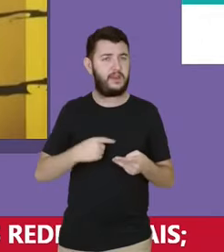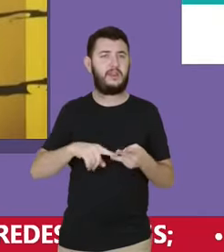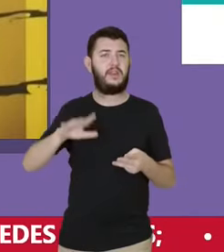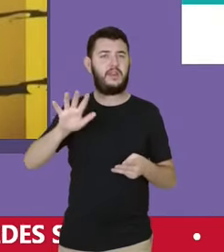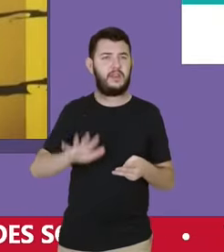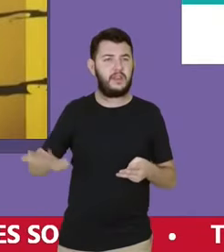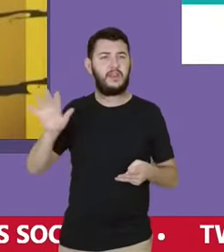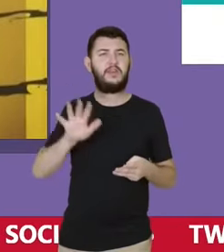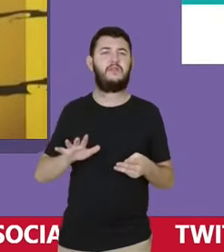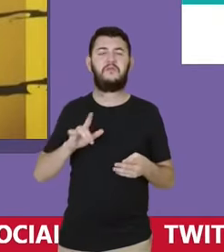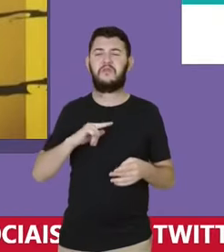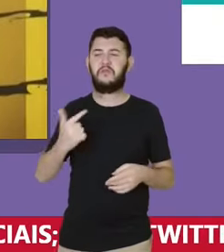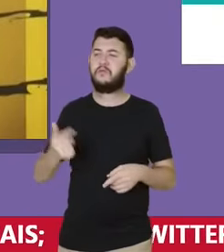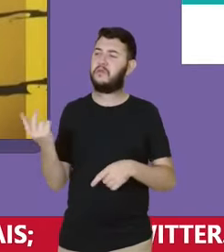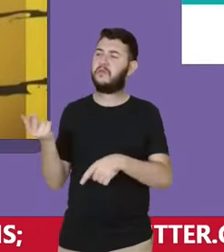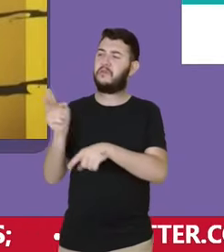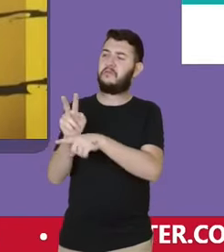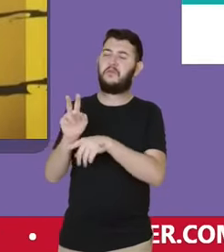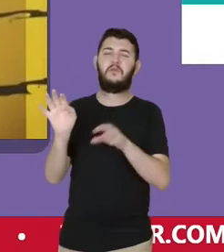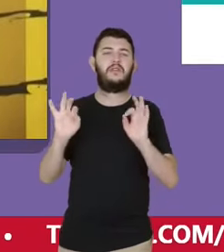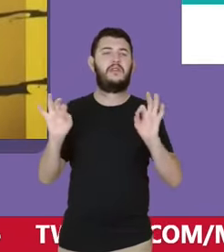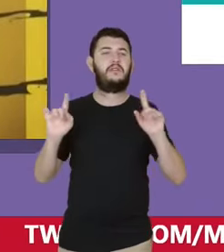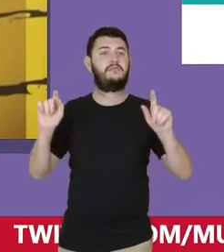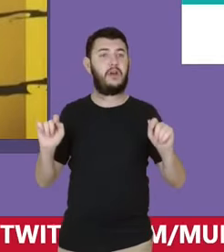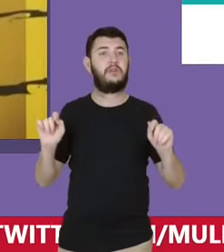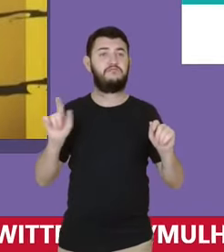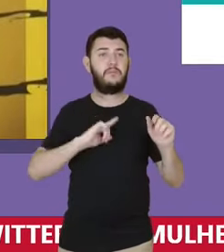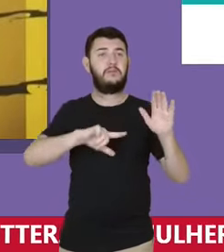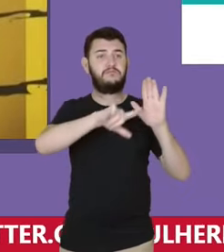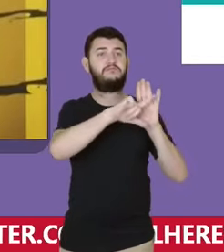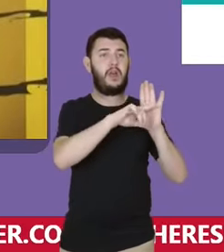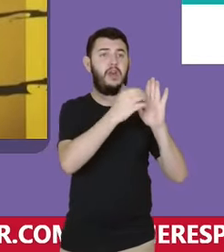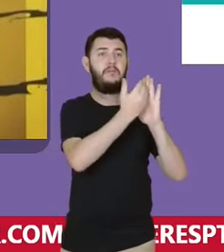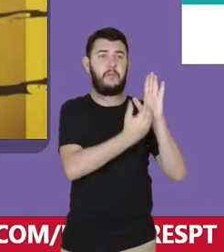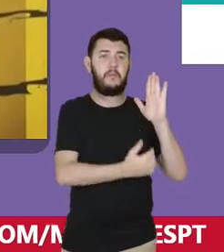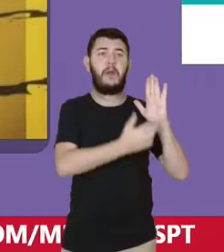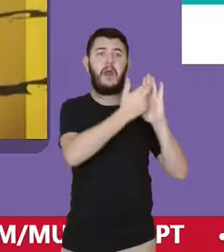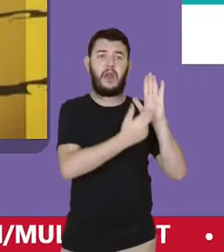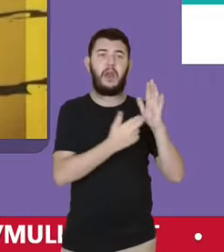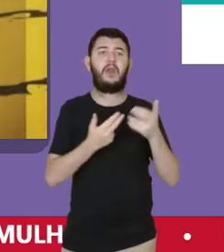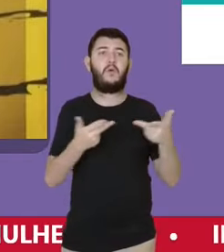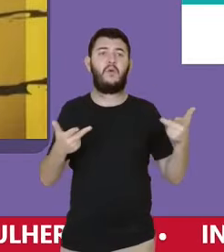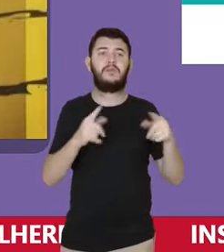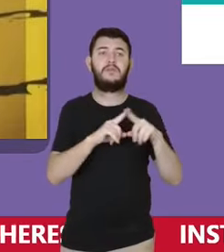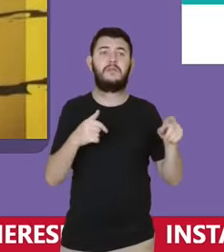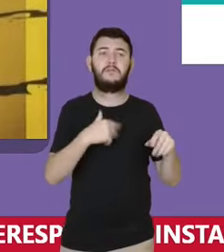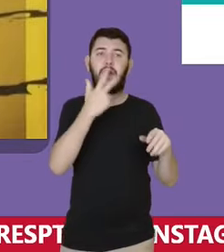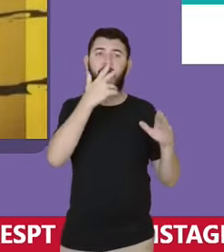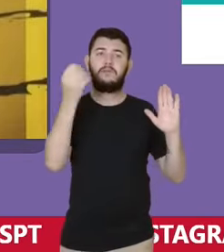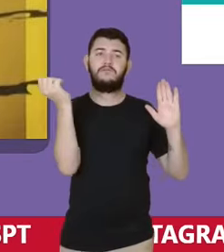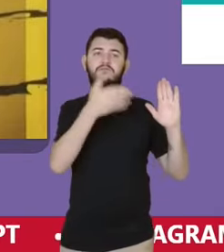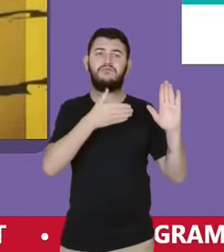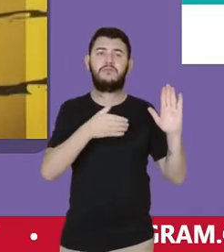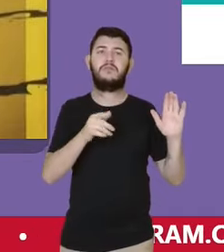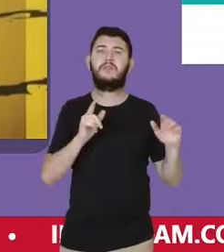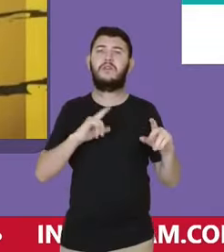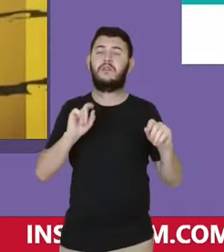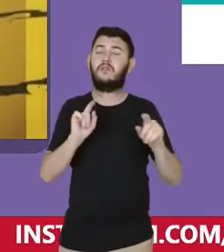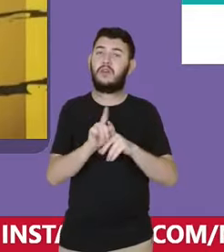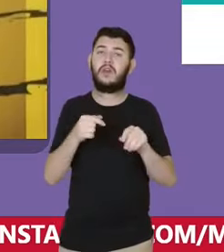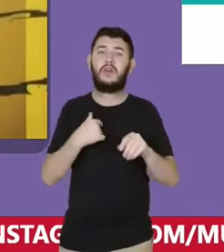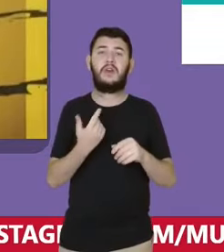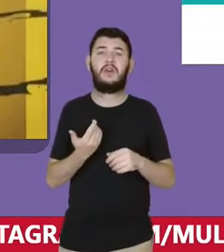proteção, apesar de a gente ter leis, né? No caso dos indígenas, os artigos 231,